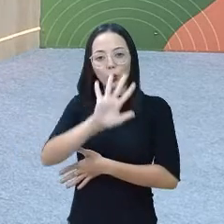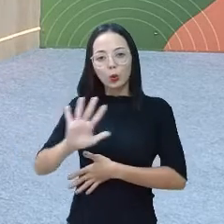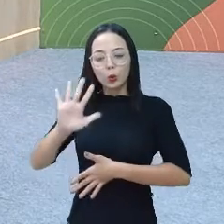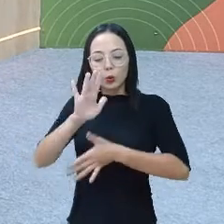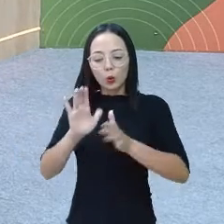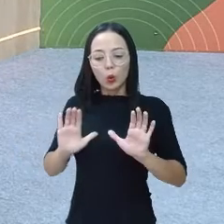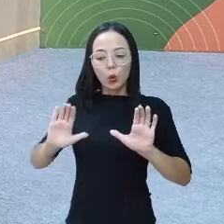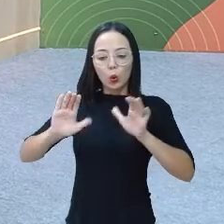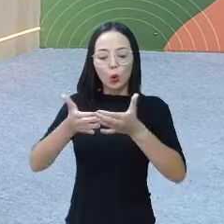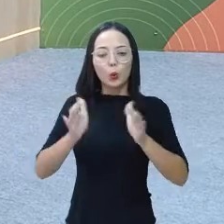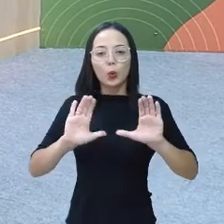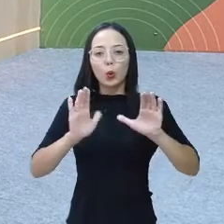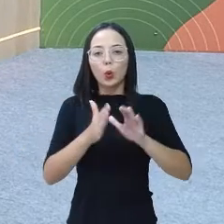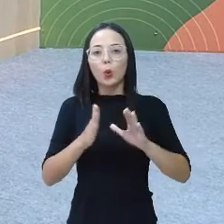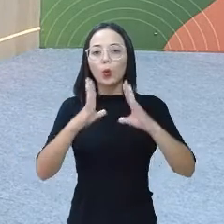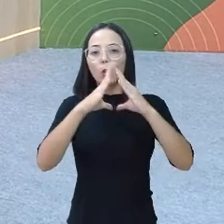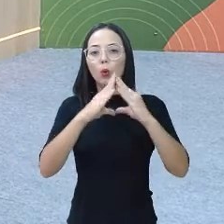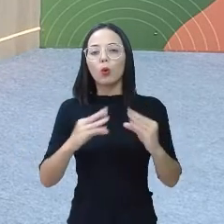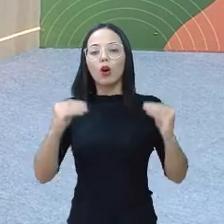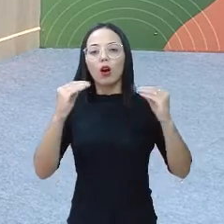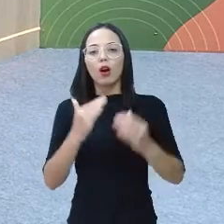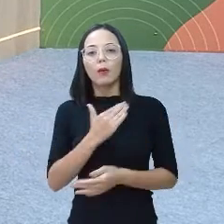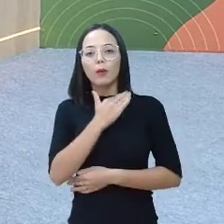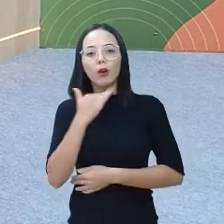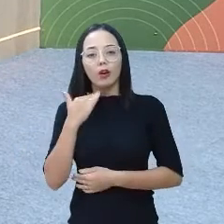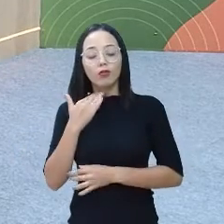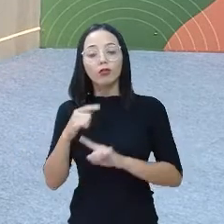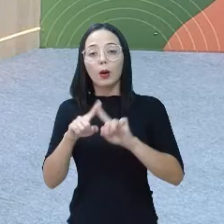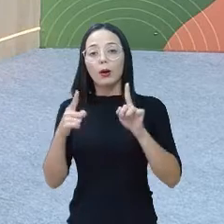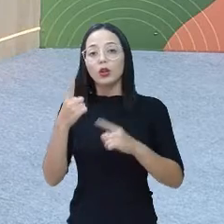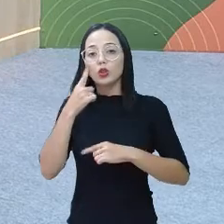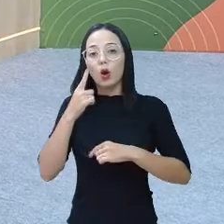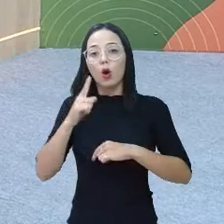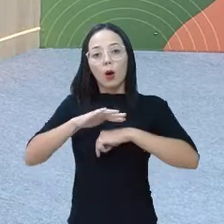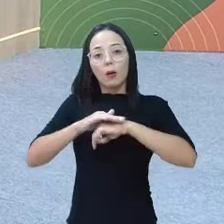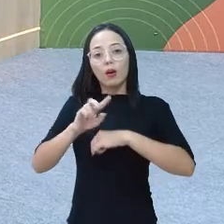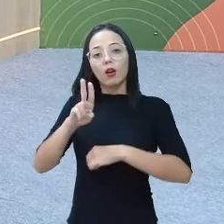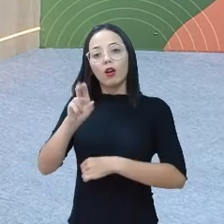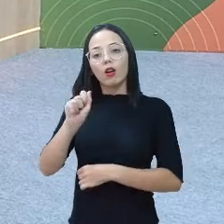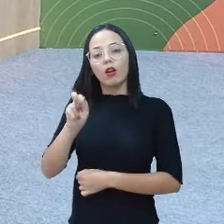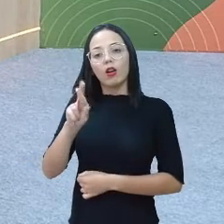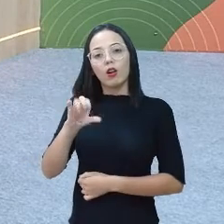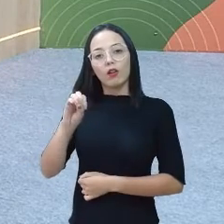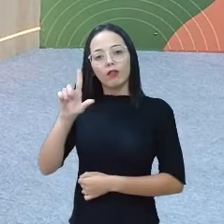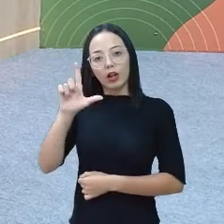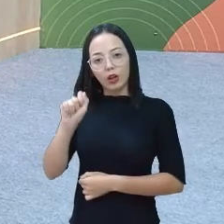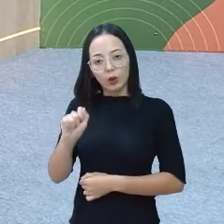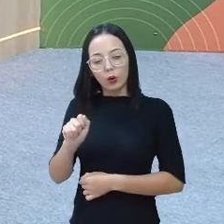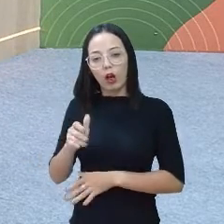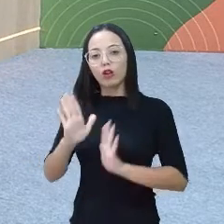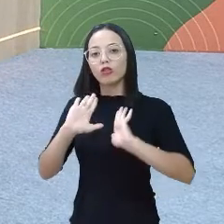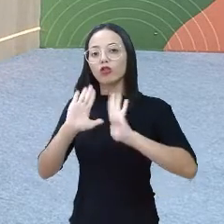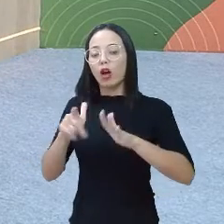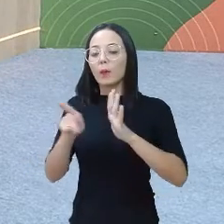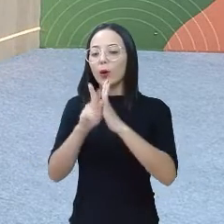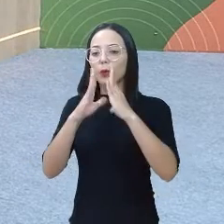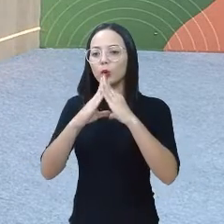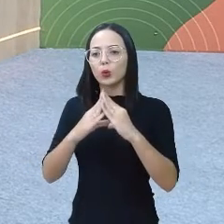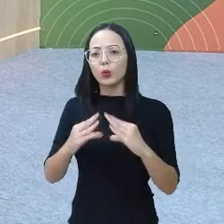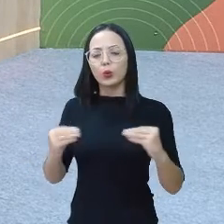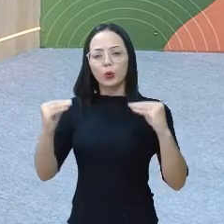inteiras foram dizimadas. E a varíola, né, é uma doença que hoje ela se encontra erradicada,